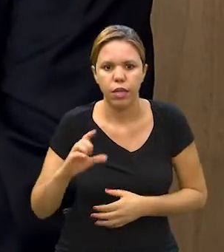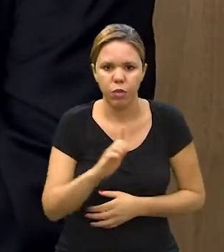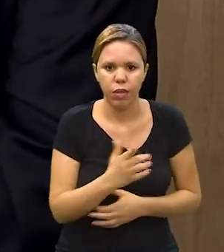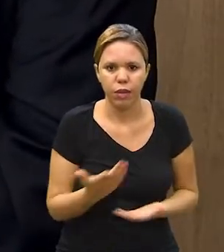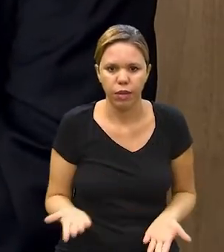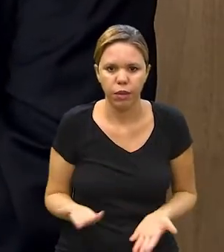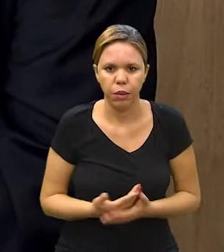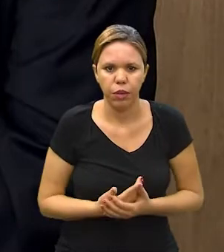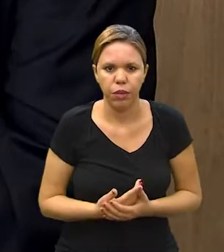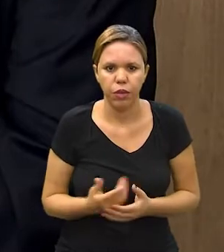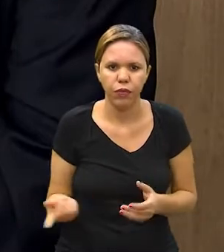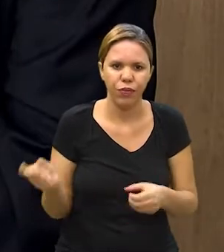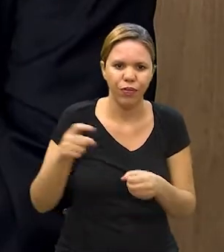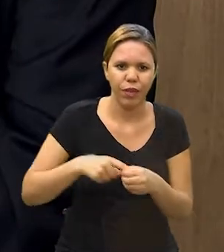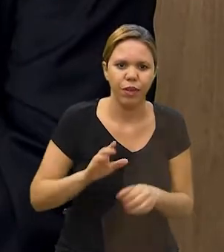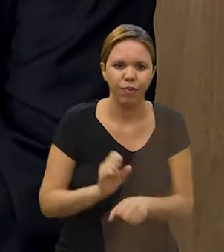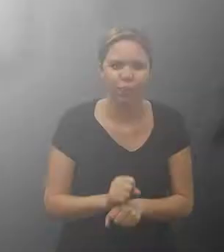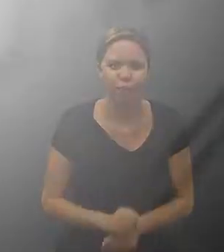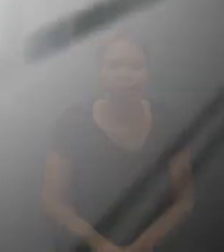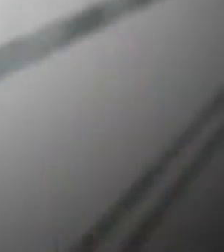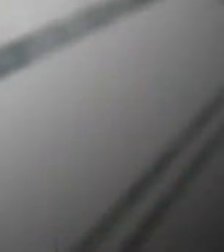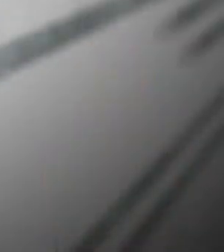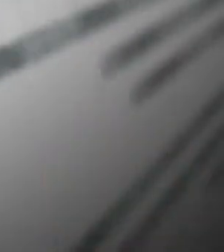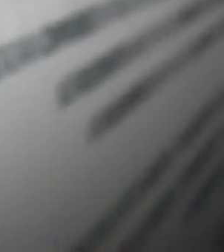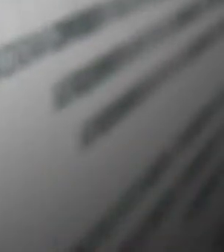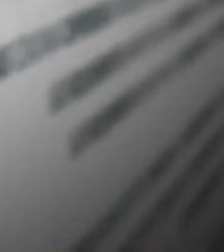Grande. Daqui a pouco a gente volta, não sai daí.